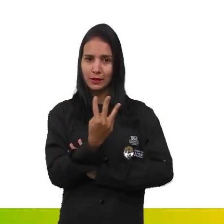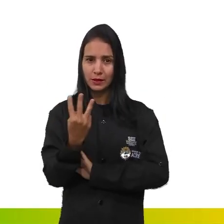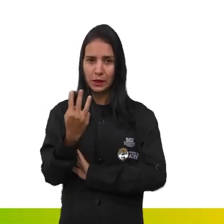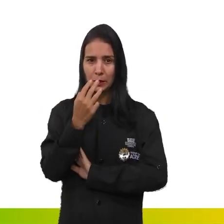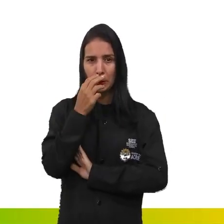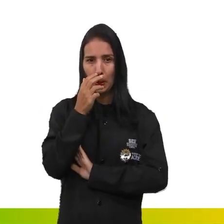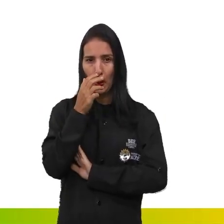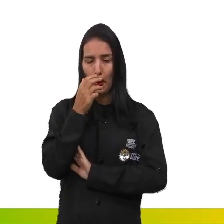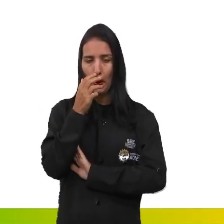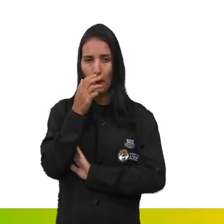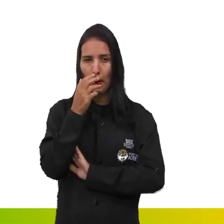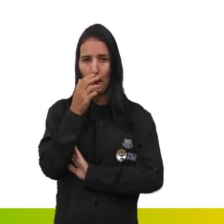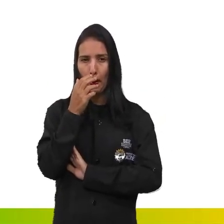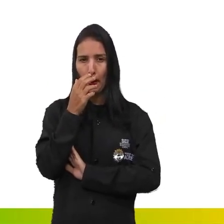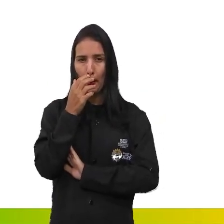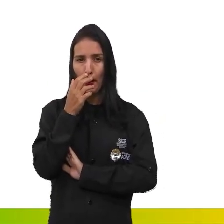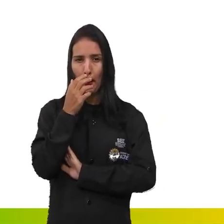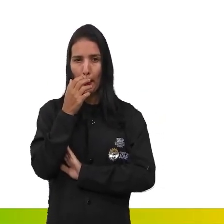ó,